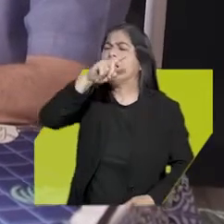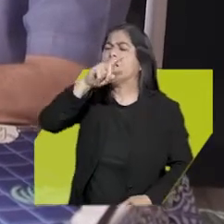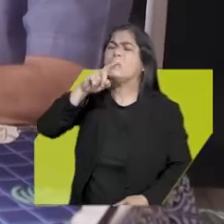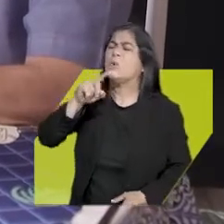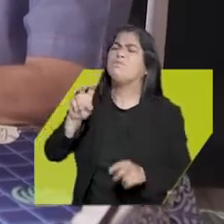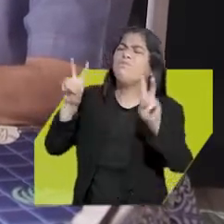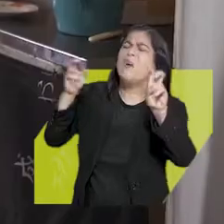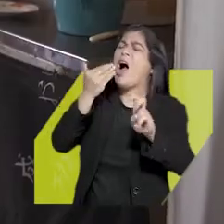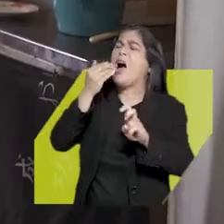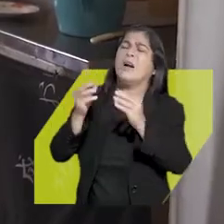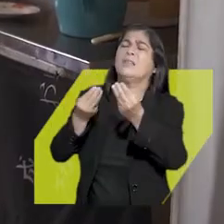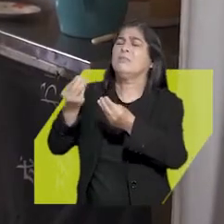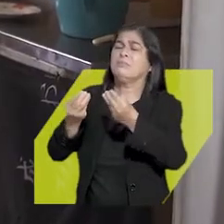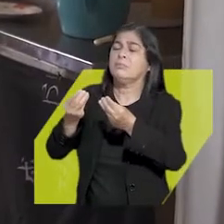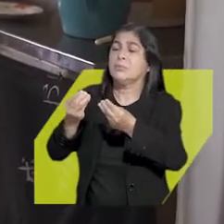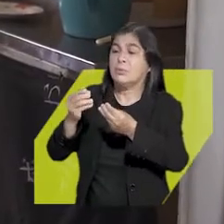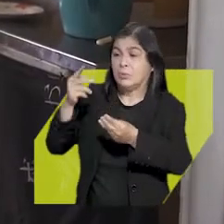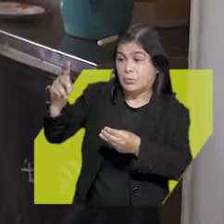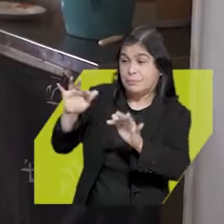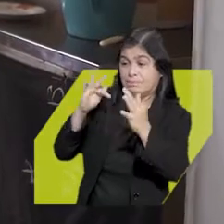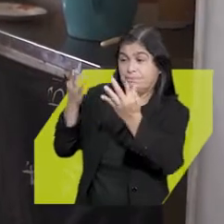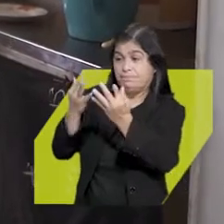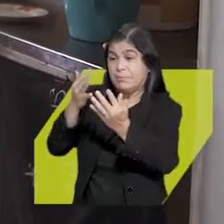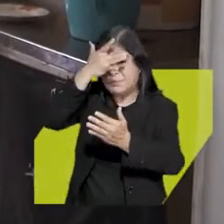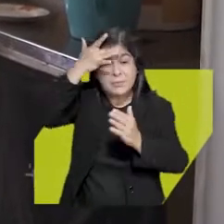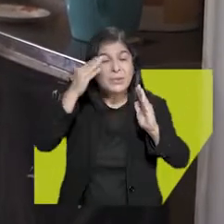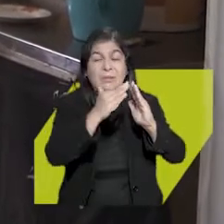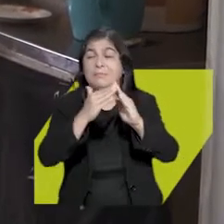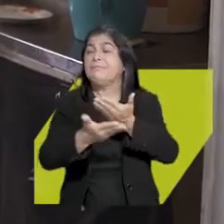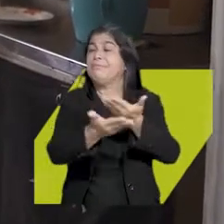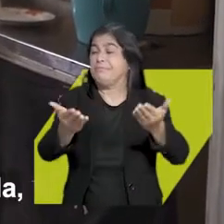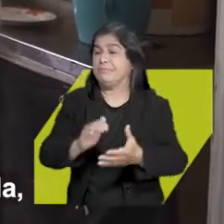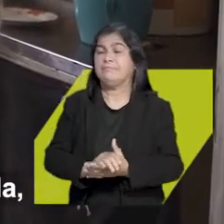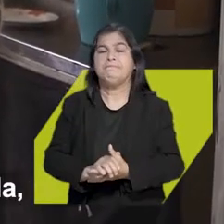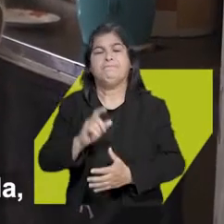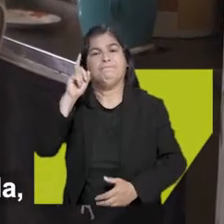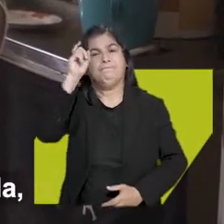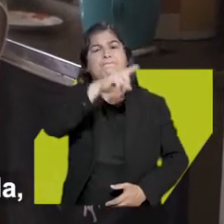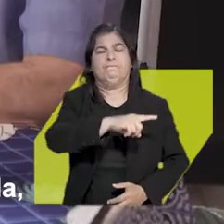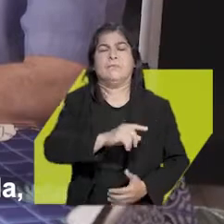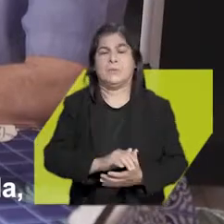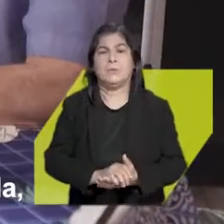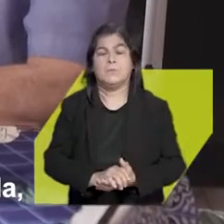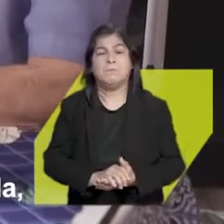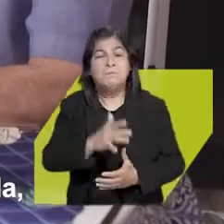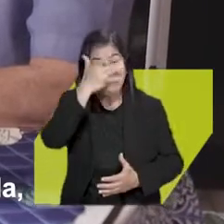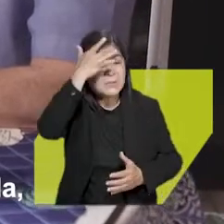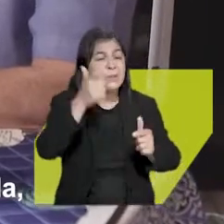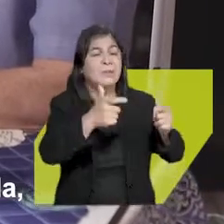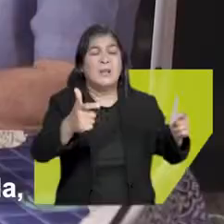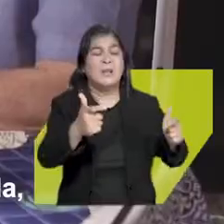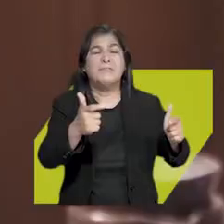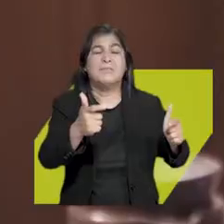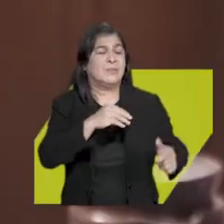relação à alimentação sua, da sua casa e de pessoas aqui que você conhece. É muito difícil, porque a maioria das pessoas